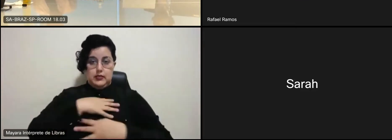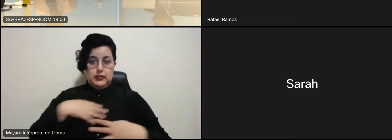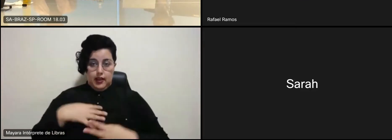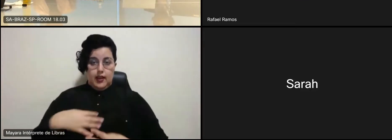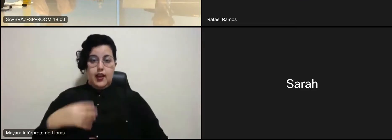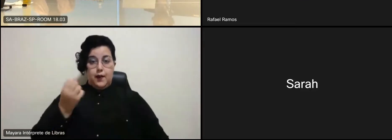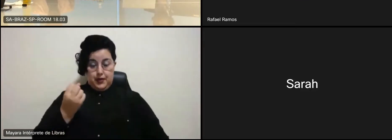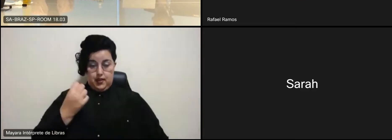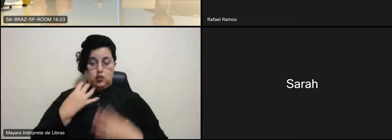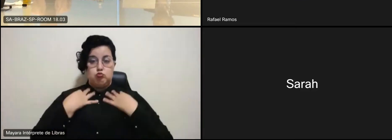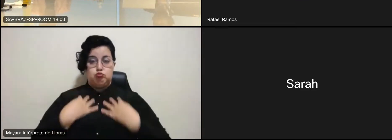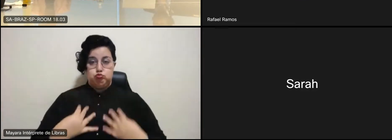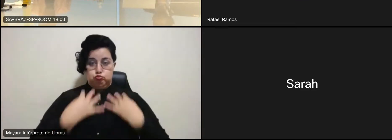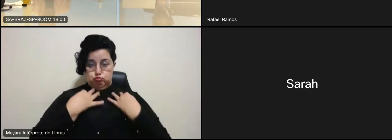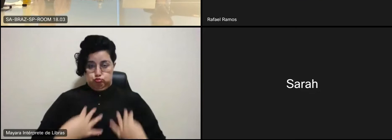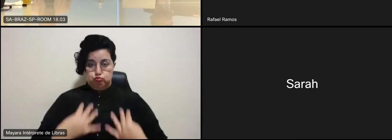listrada em azul.